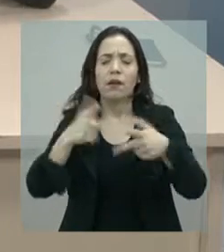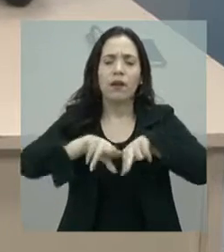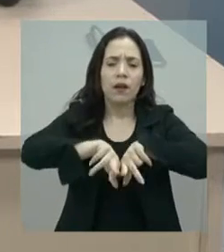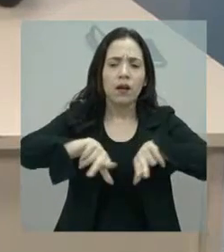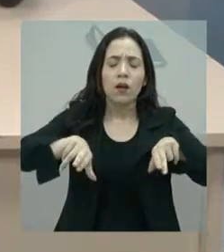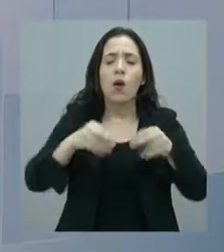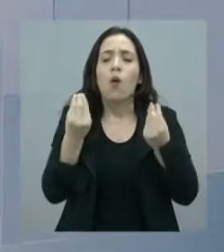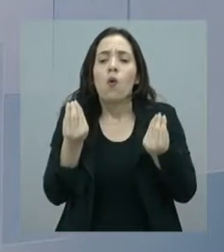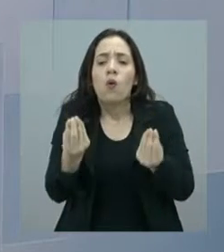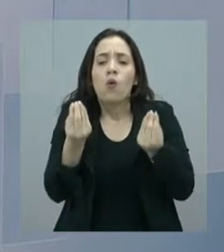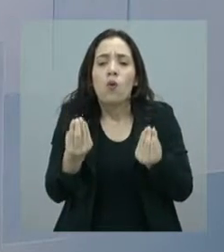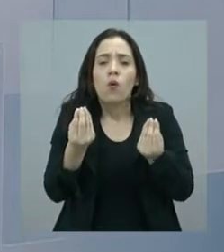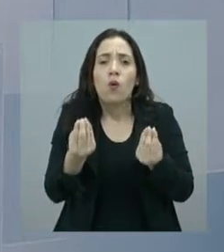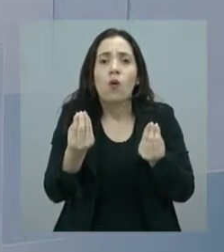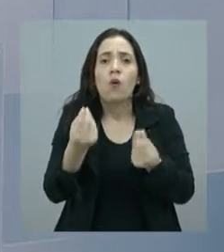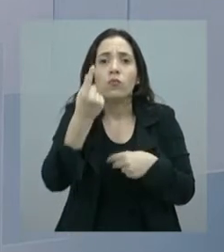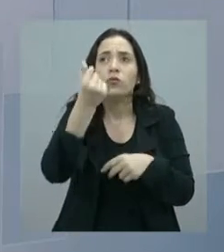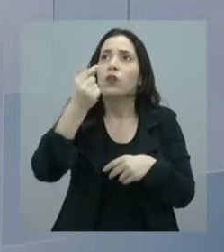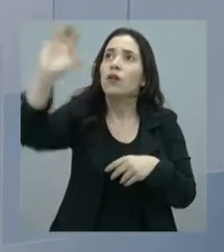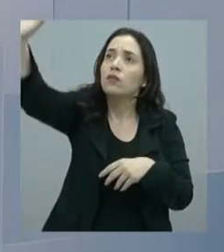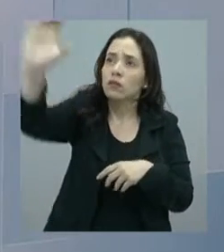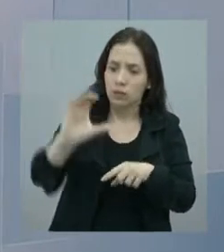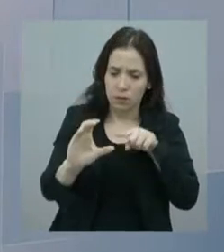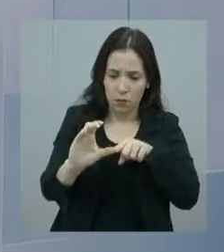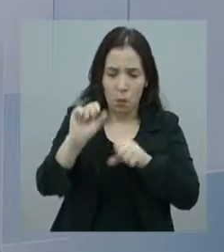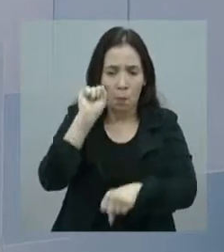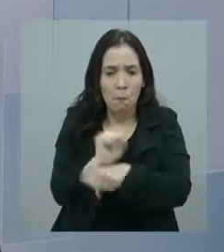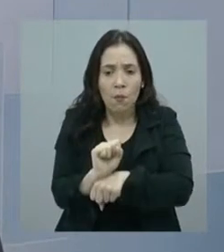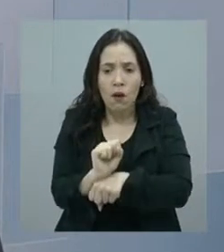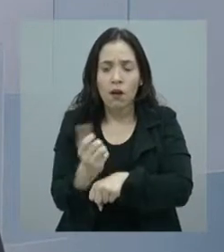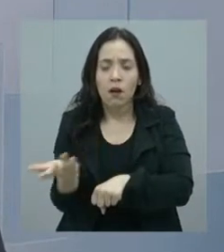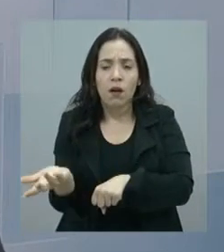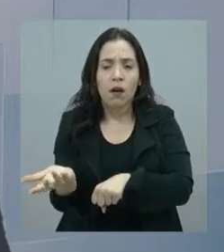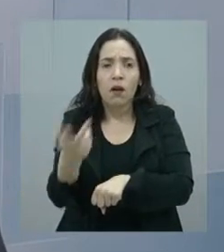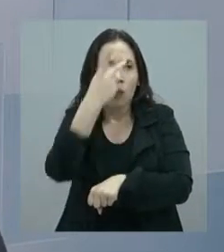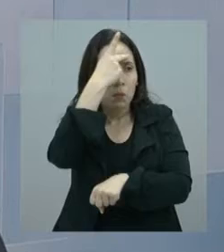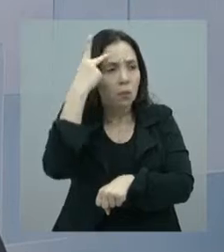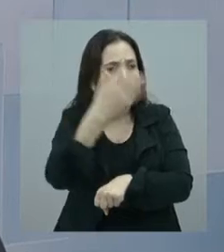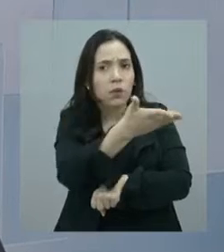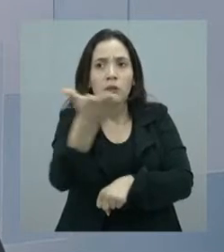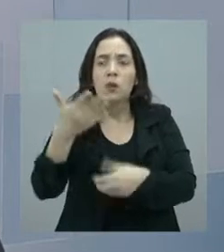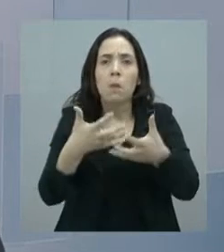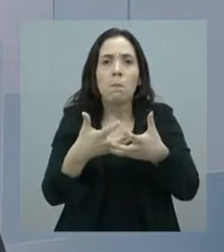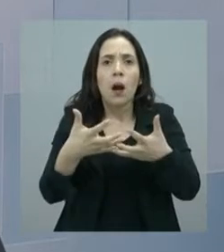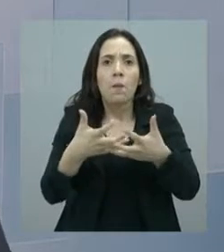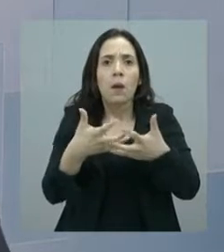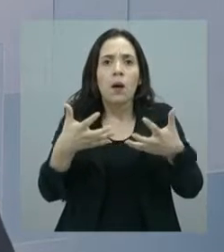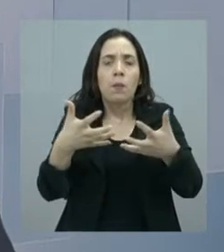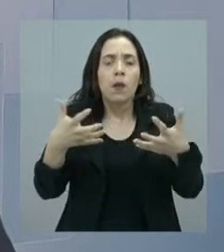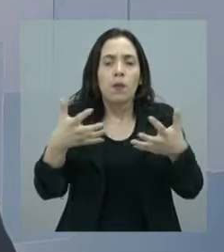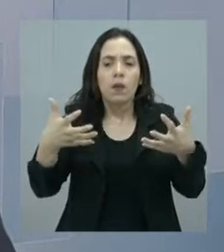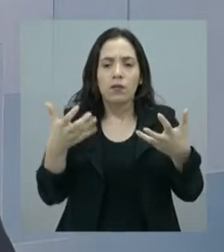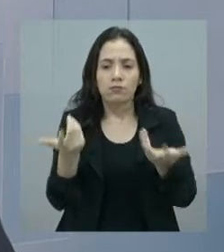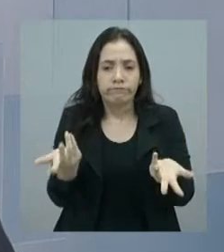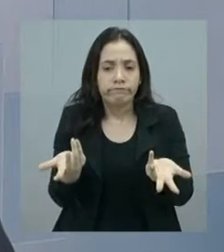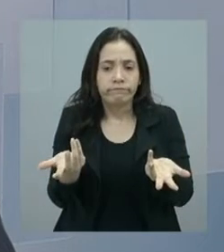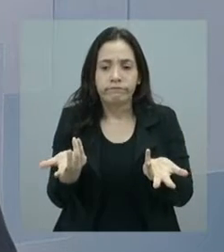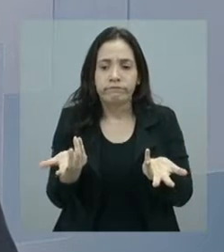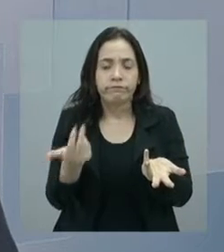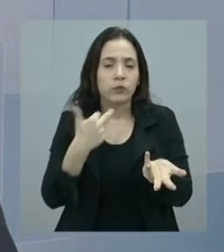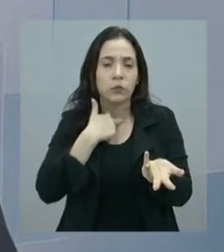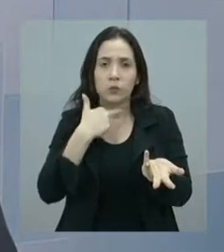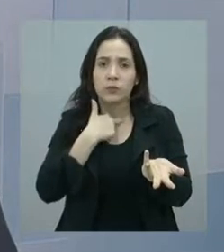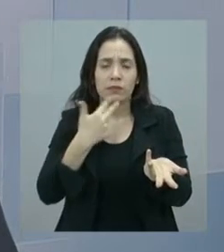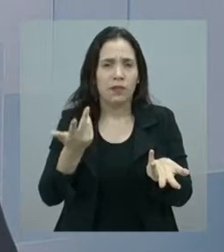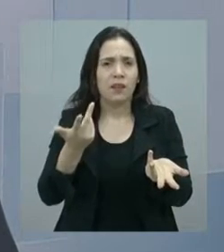que você congela se a população está aumentando e a população está envelhecendo e você congela, né?